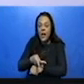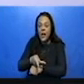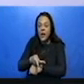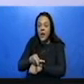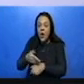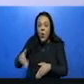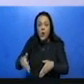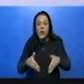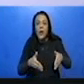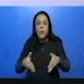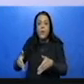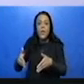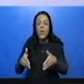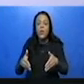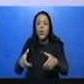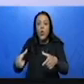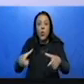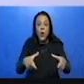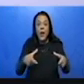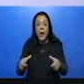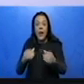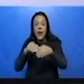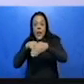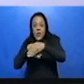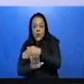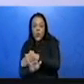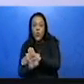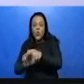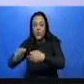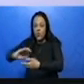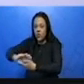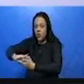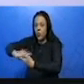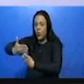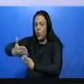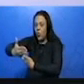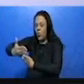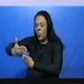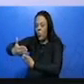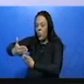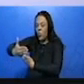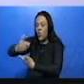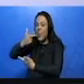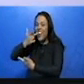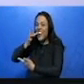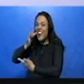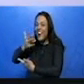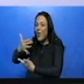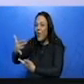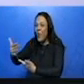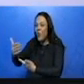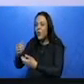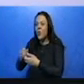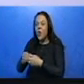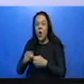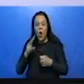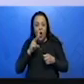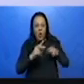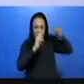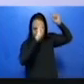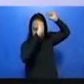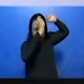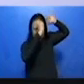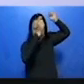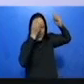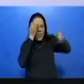onde achar esse tesouro, certo? E aqueles elementos, olha lá o pirata, aquele chapéu básico de